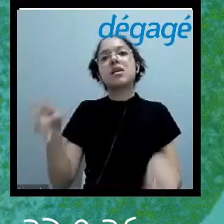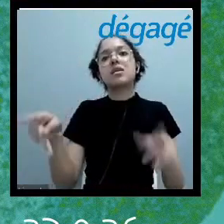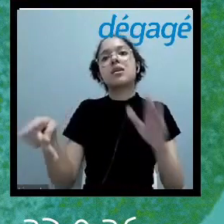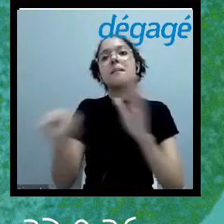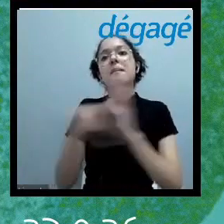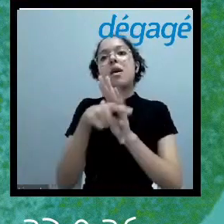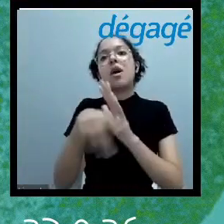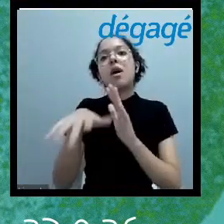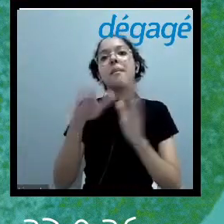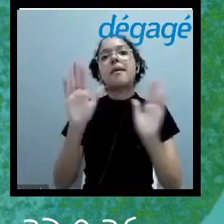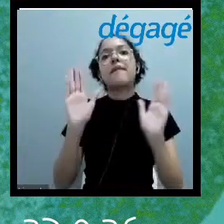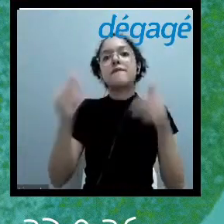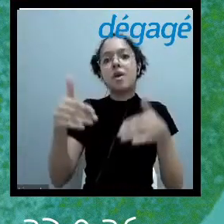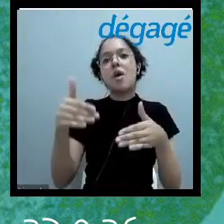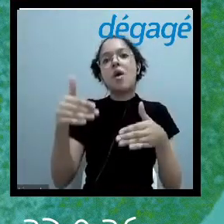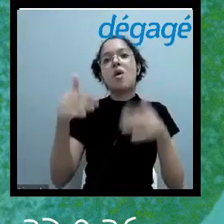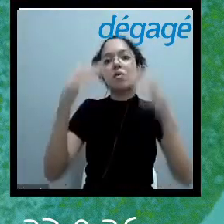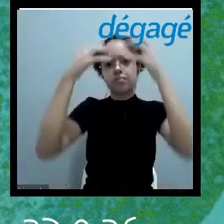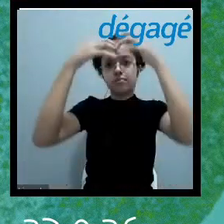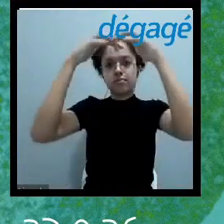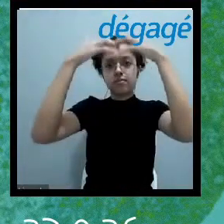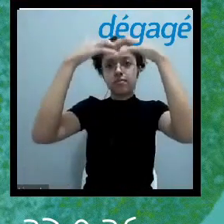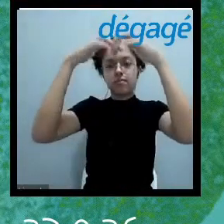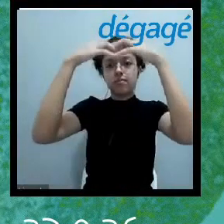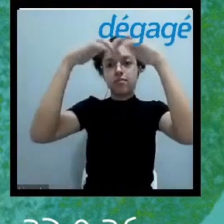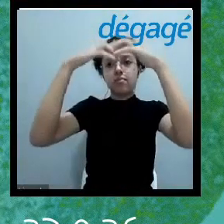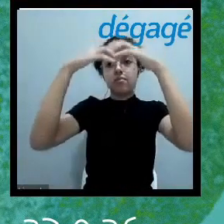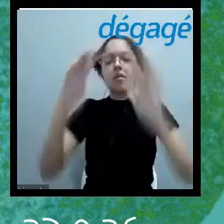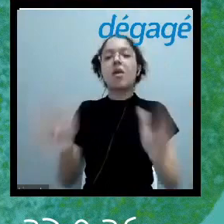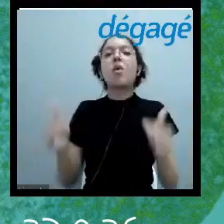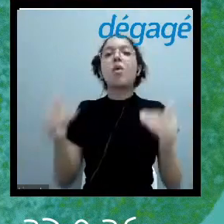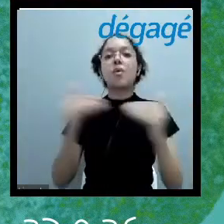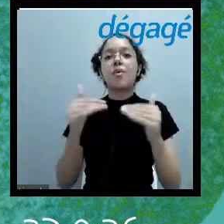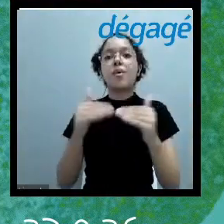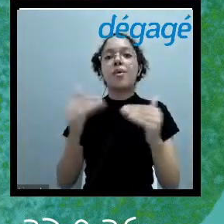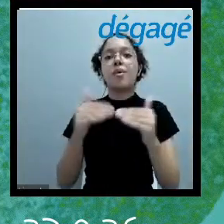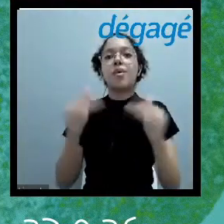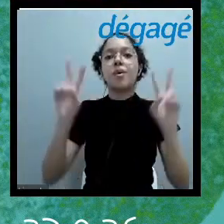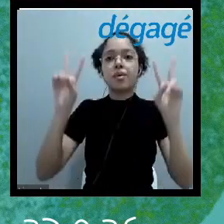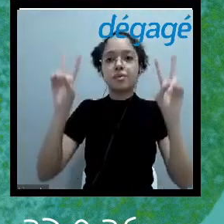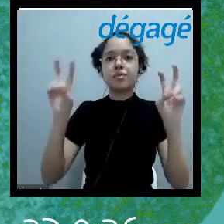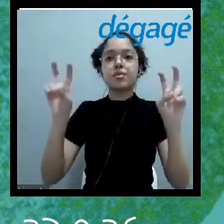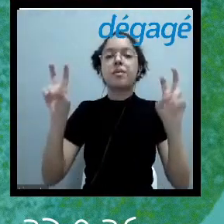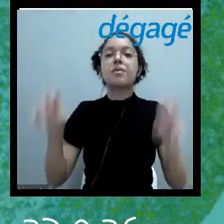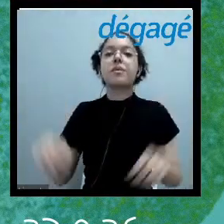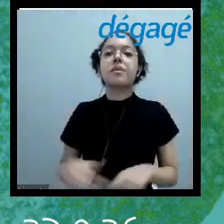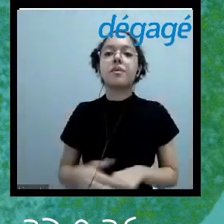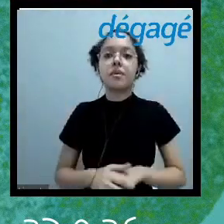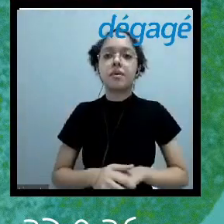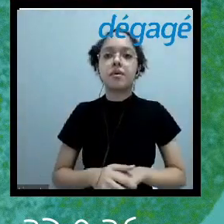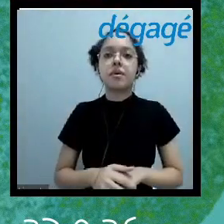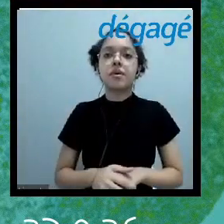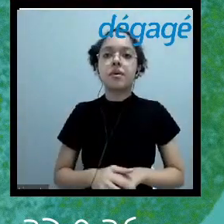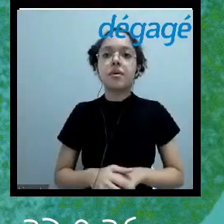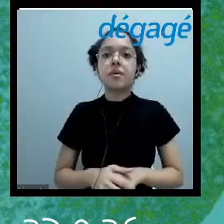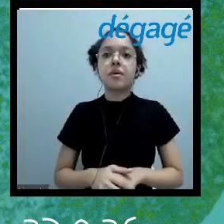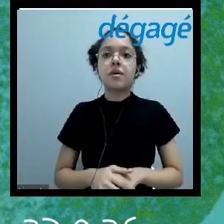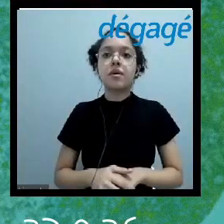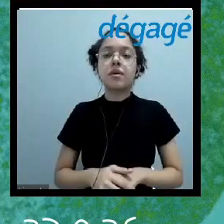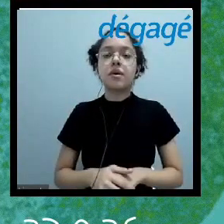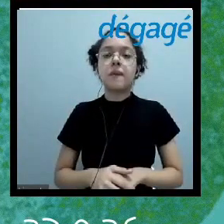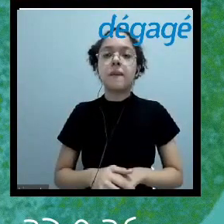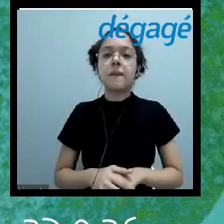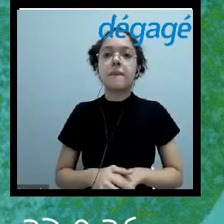assim, e eu concordo com o que foi dito, no sentido de quando você chega despido